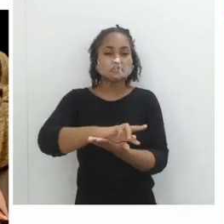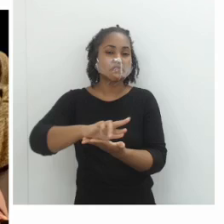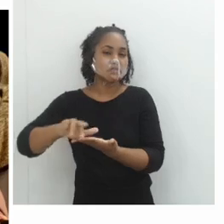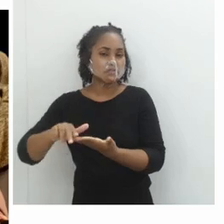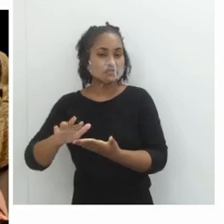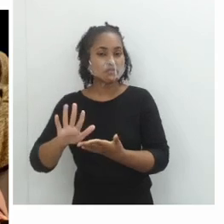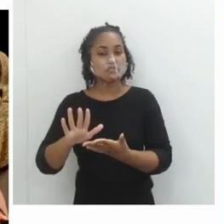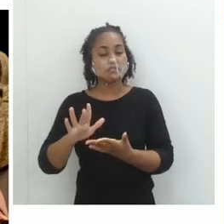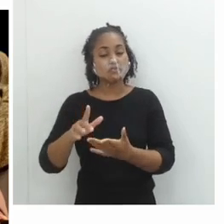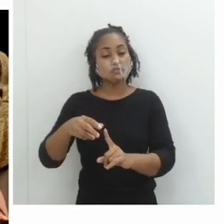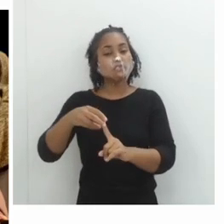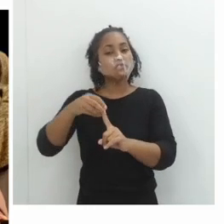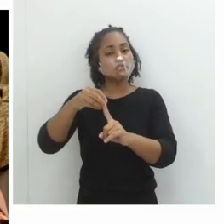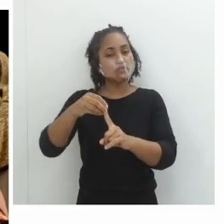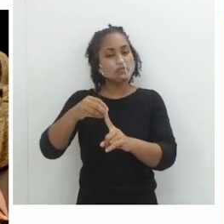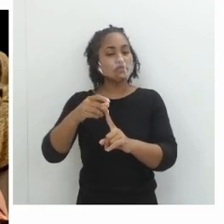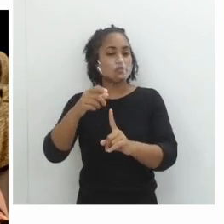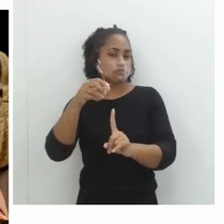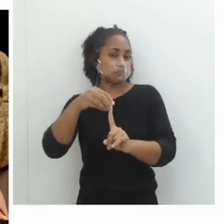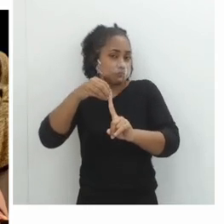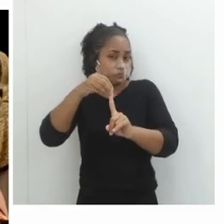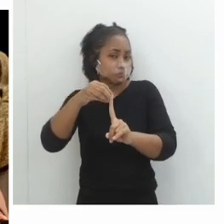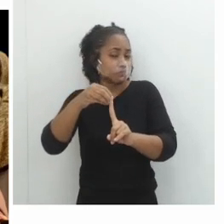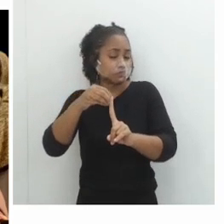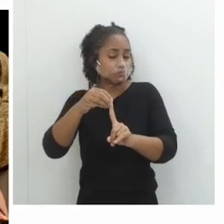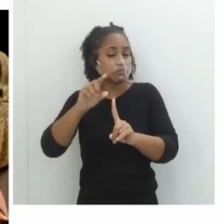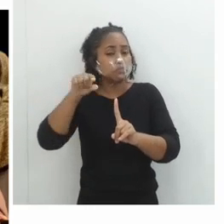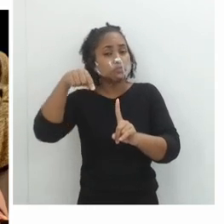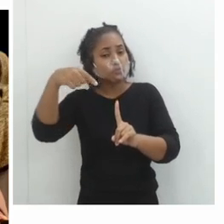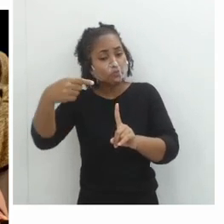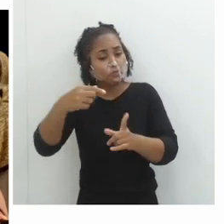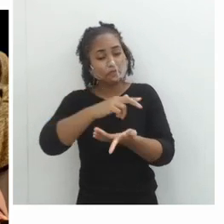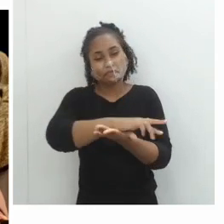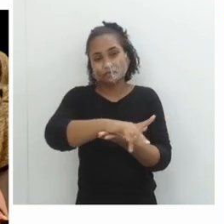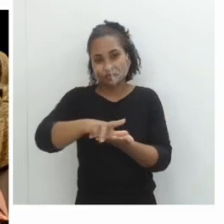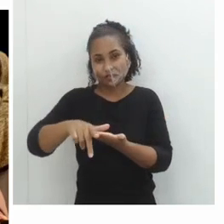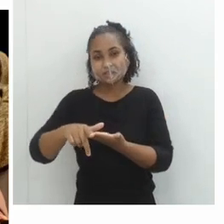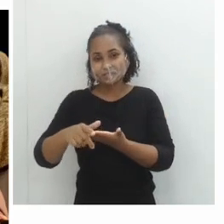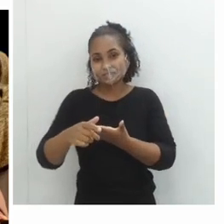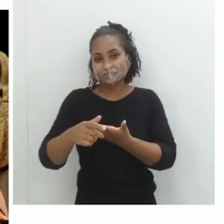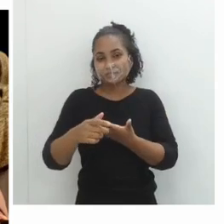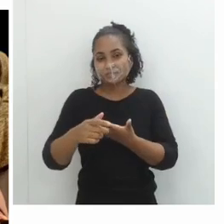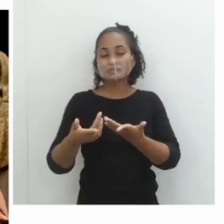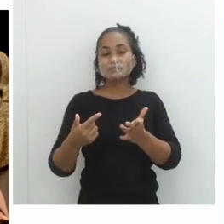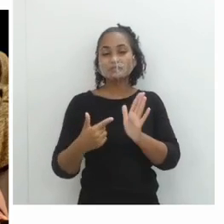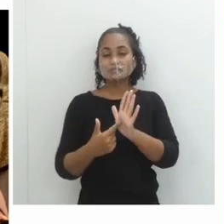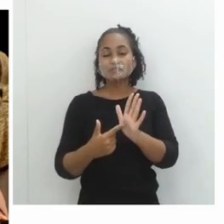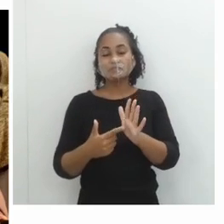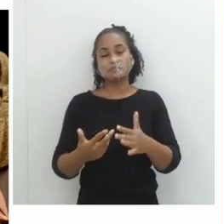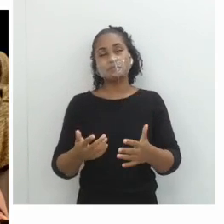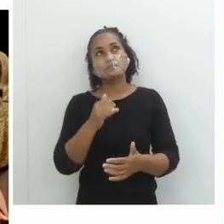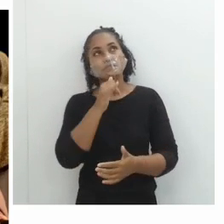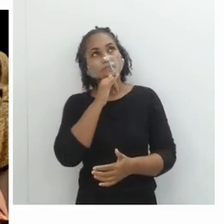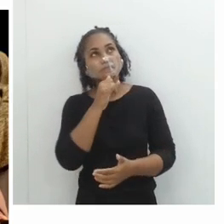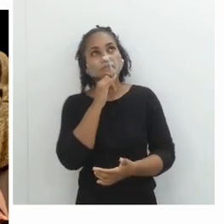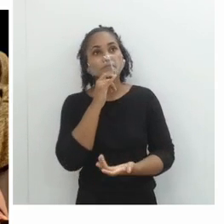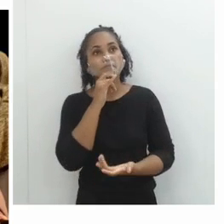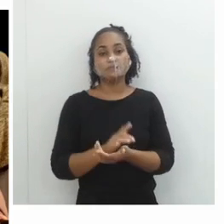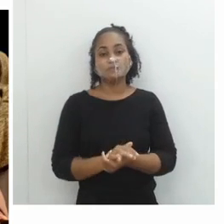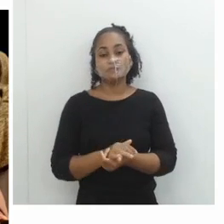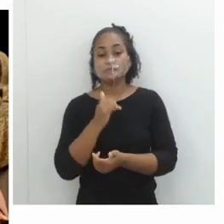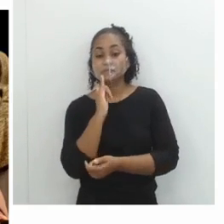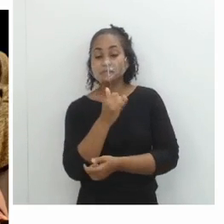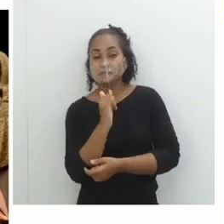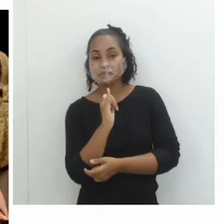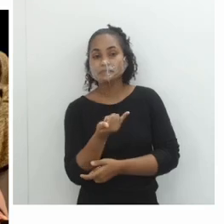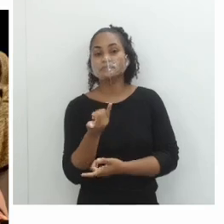personagens. Um ator só, ele pode representar um ou mais personagens, né? Então, no teatro se faz a narração de